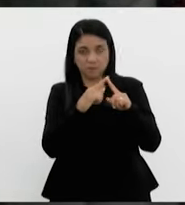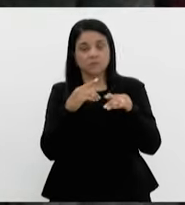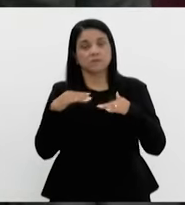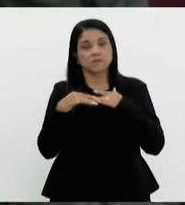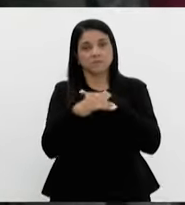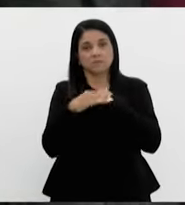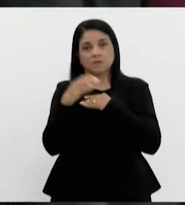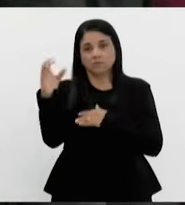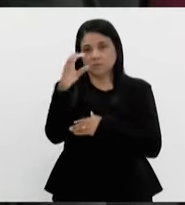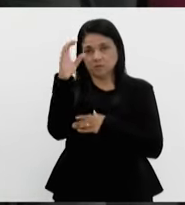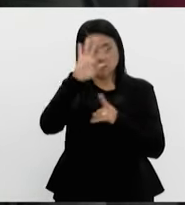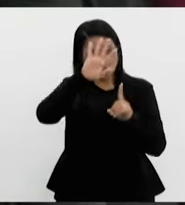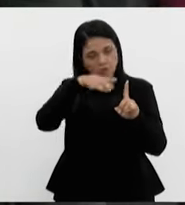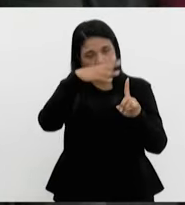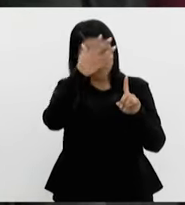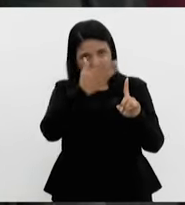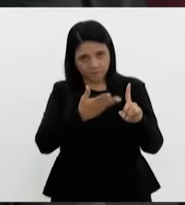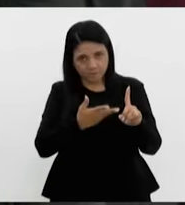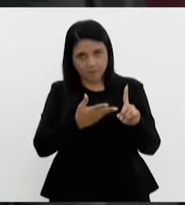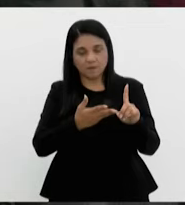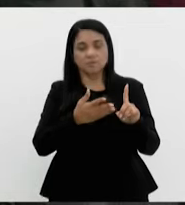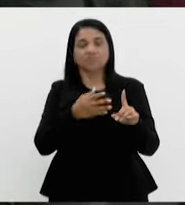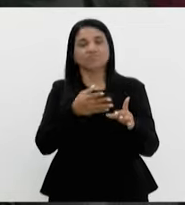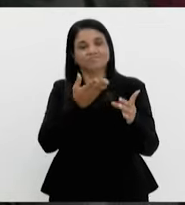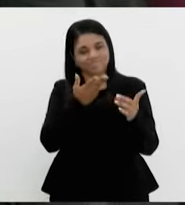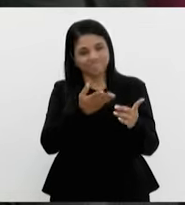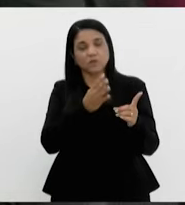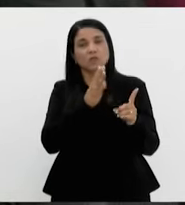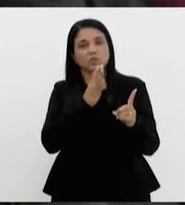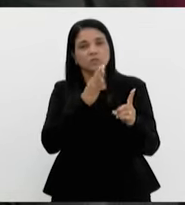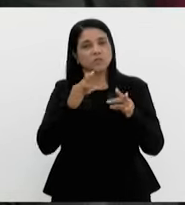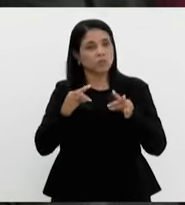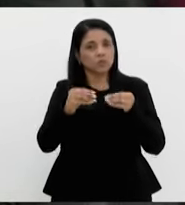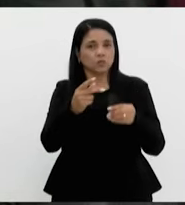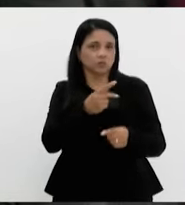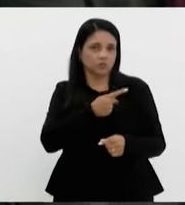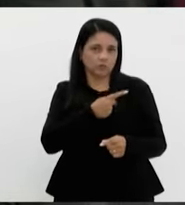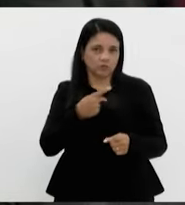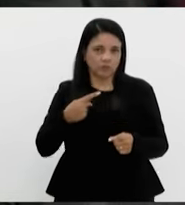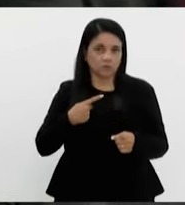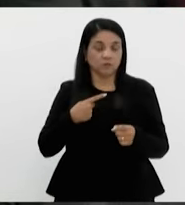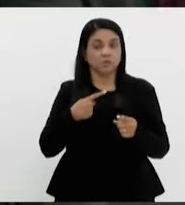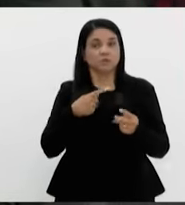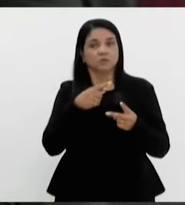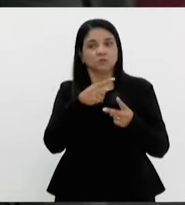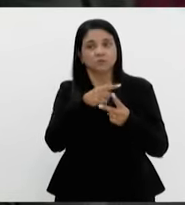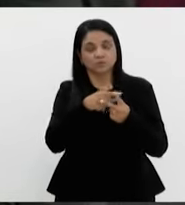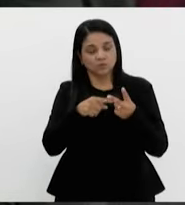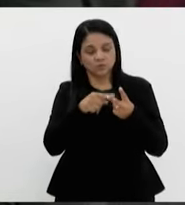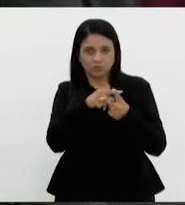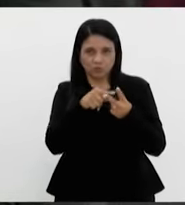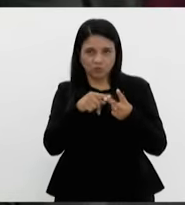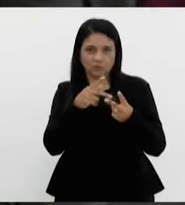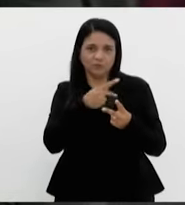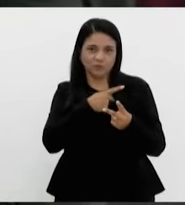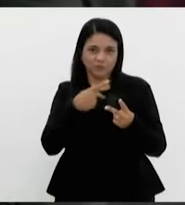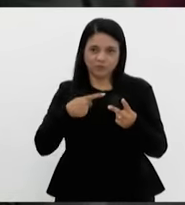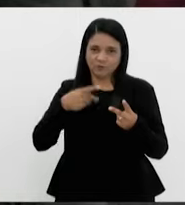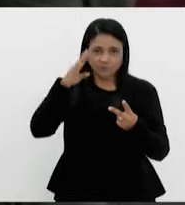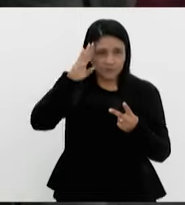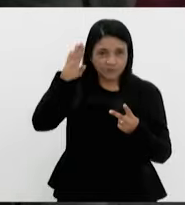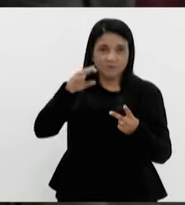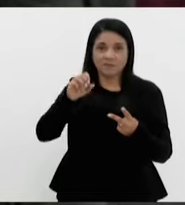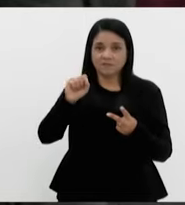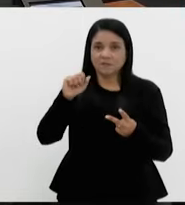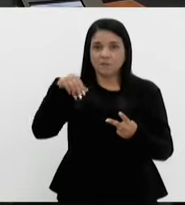fazer essa homenagem também, esse reconhecimento a todos os pastores, mais especificamente no nome desses dois pastores, do pastor